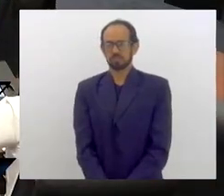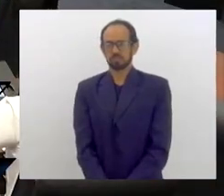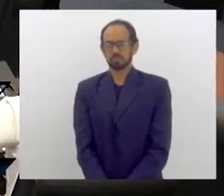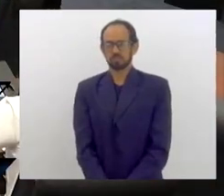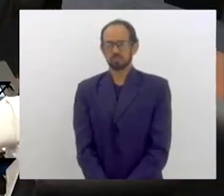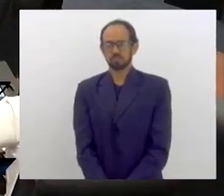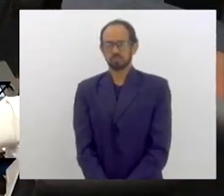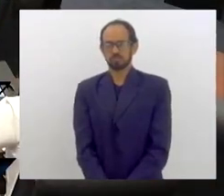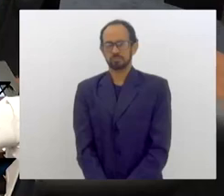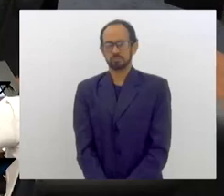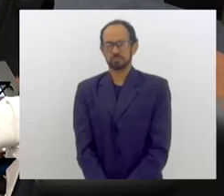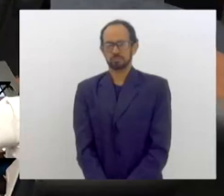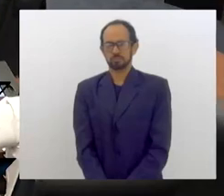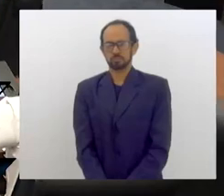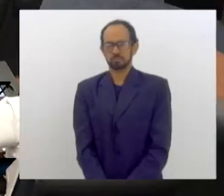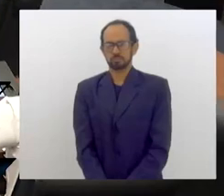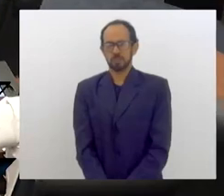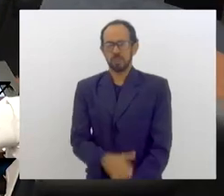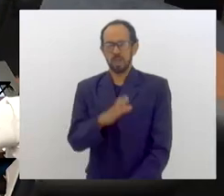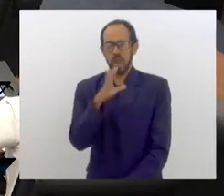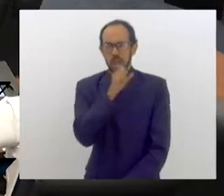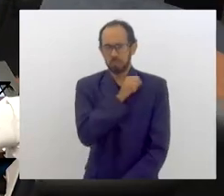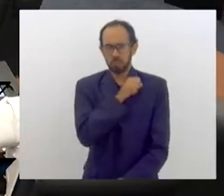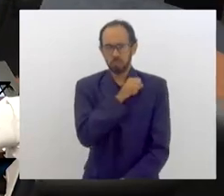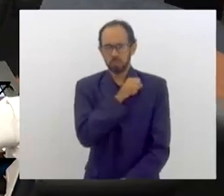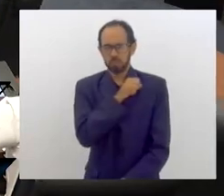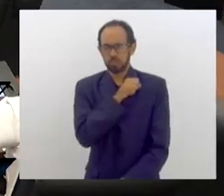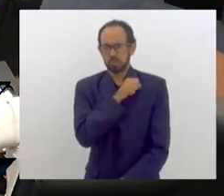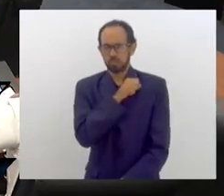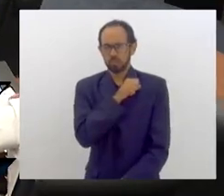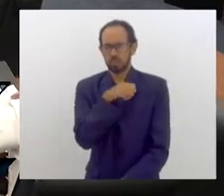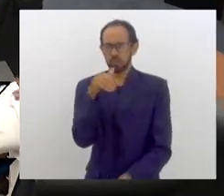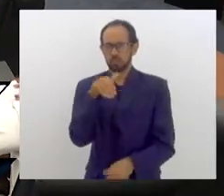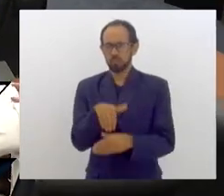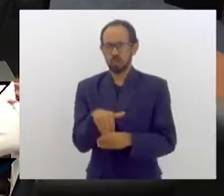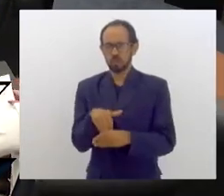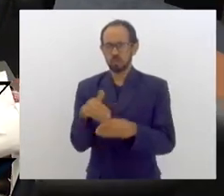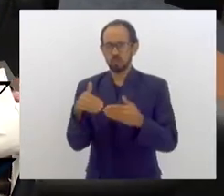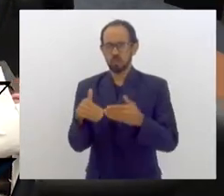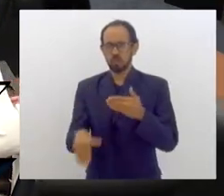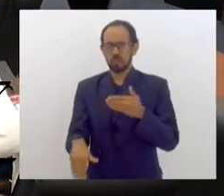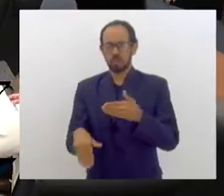Jogo rápido. Só consignar meu voto contrário no projeto de lei